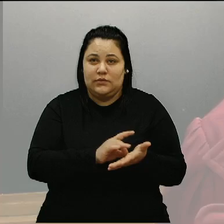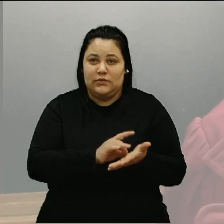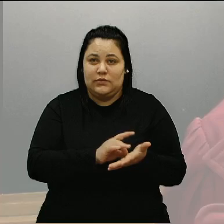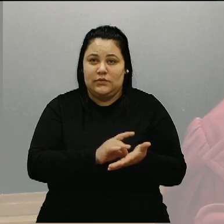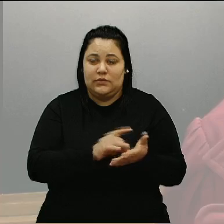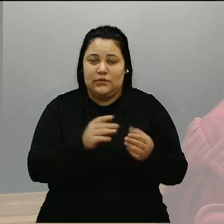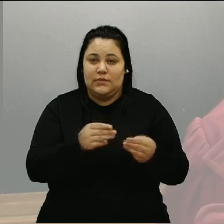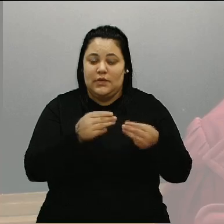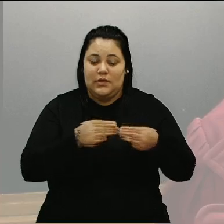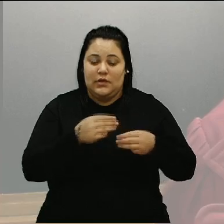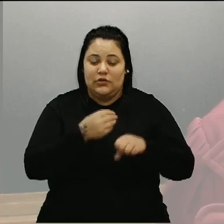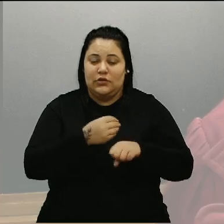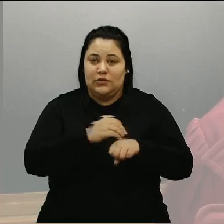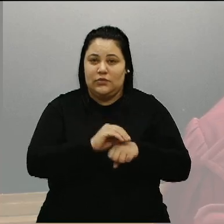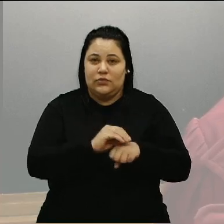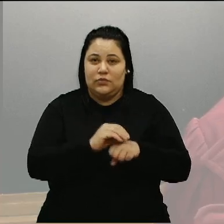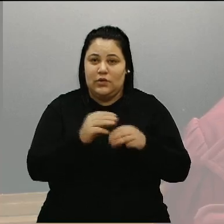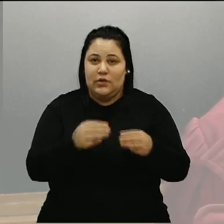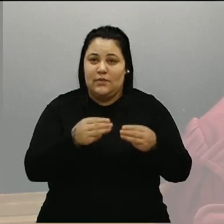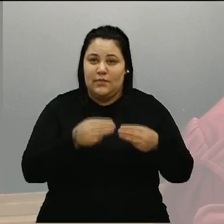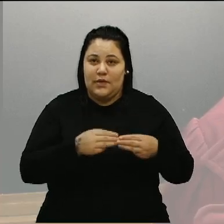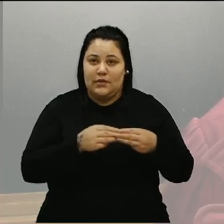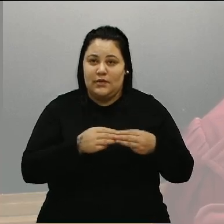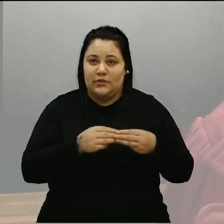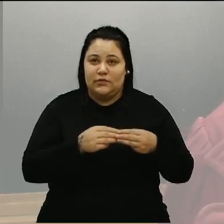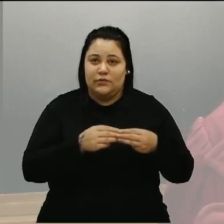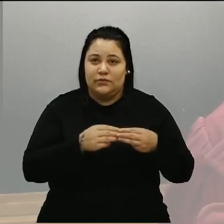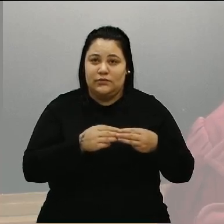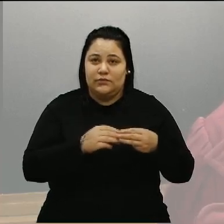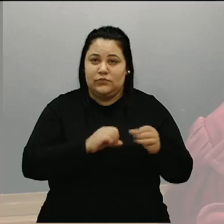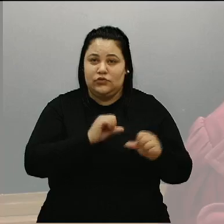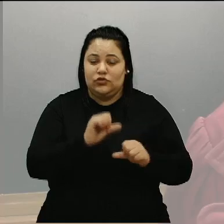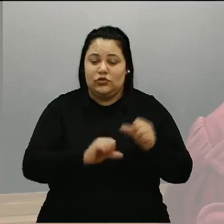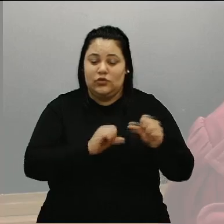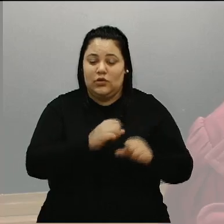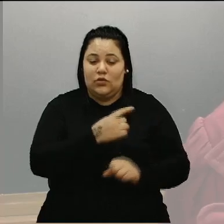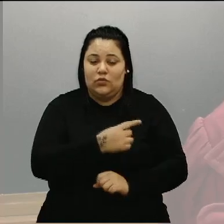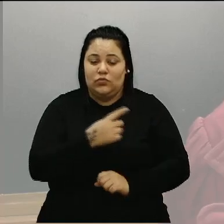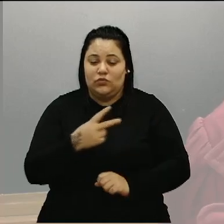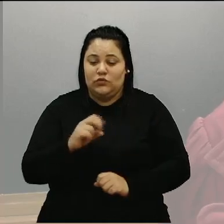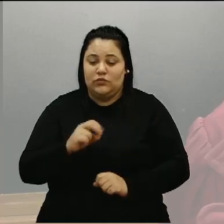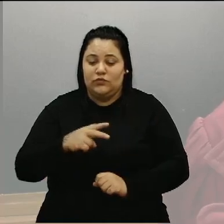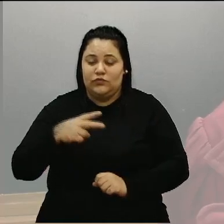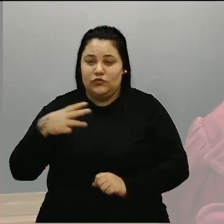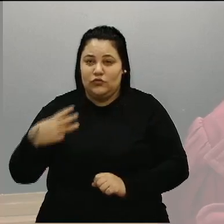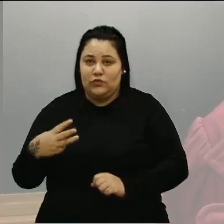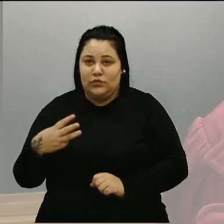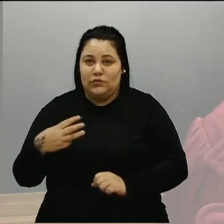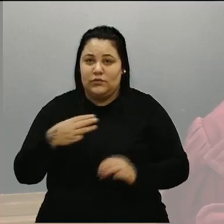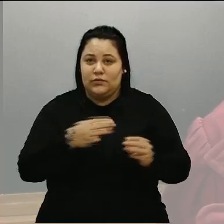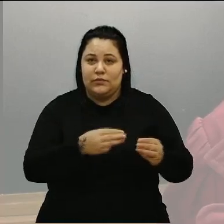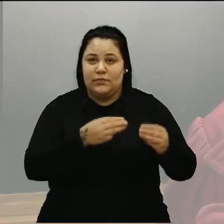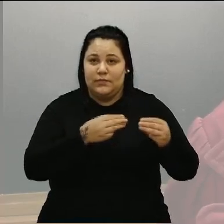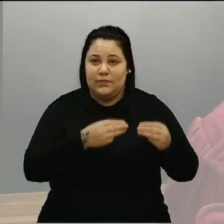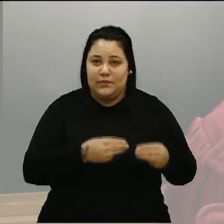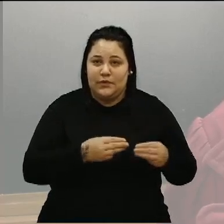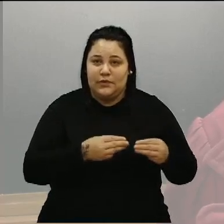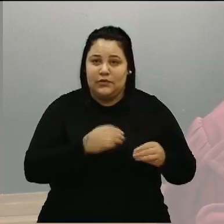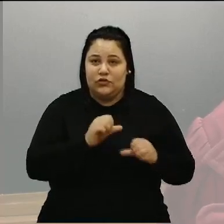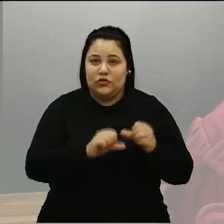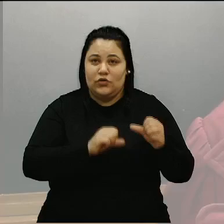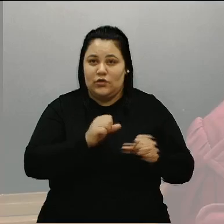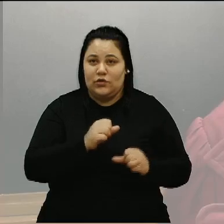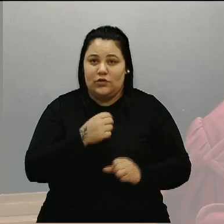proposição. Emenda modificativa 1 de 2024, emenda modificativa 2 de